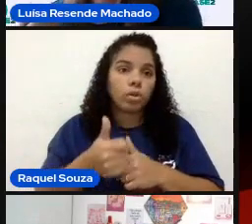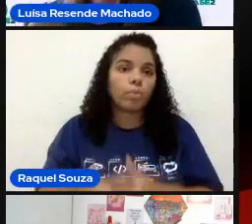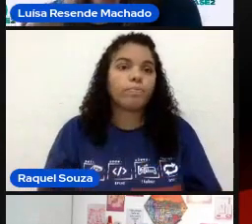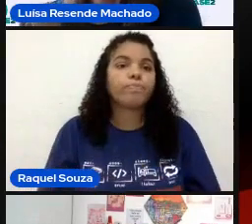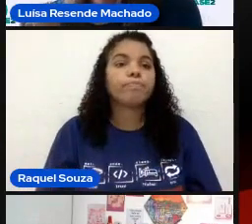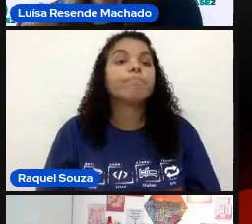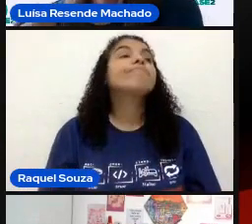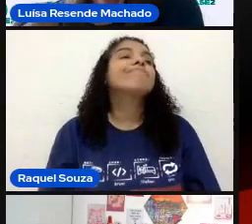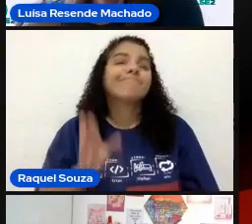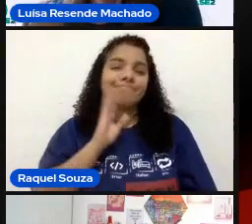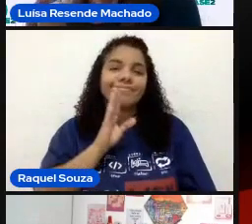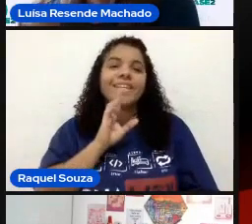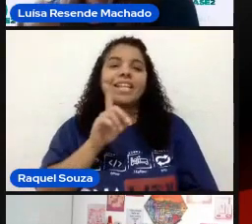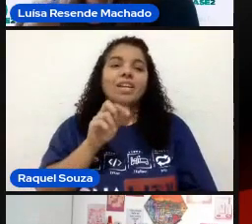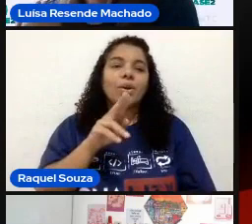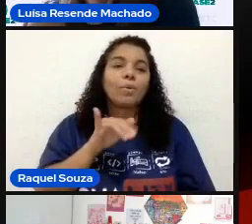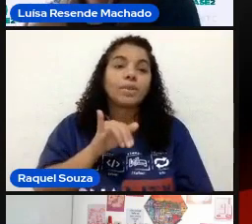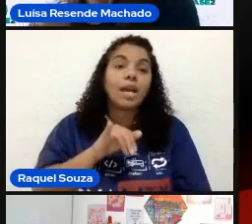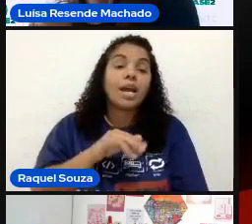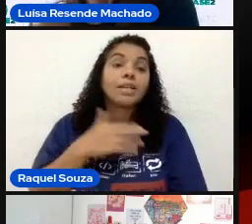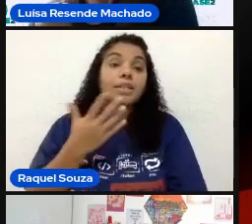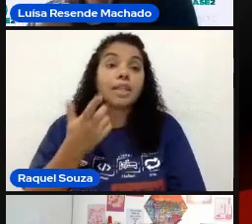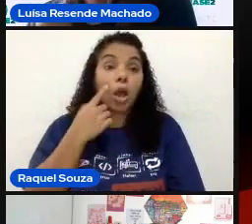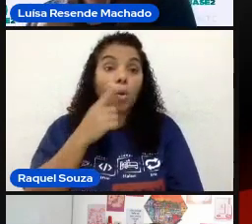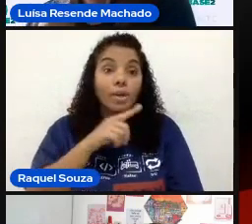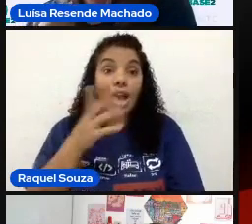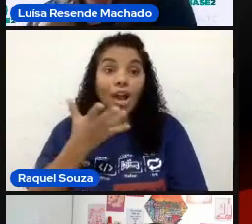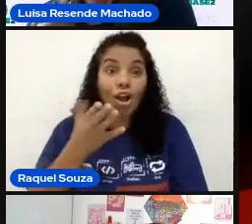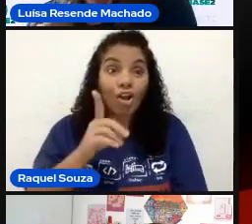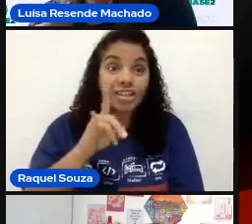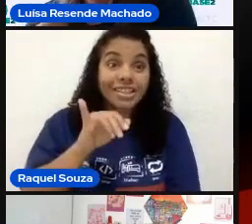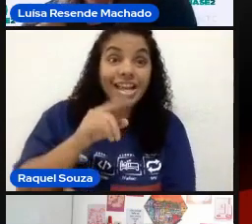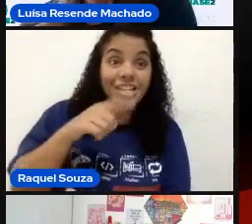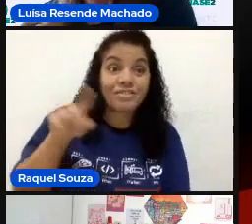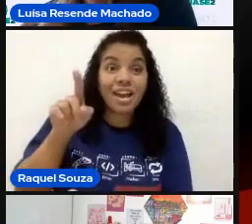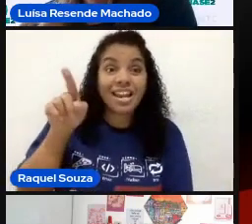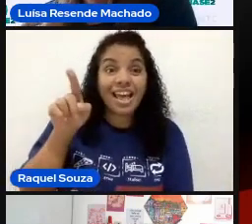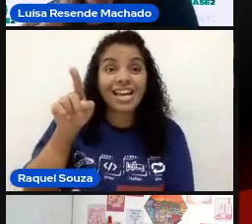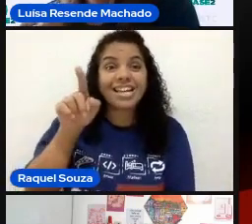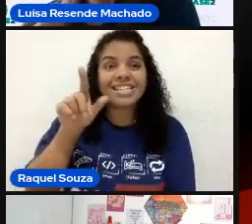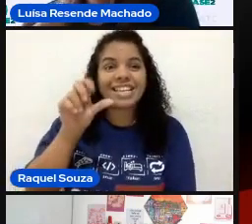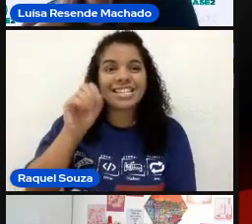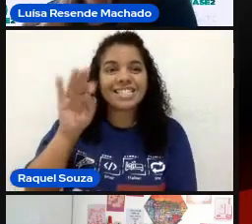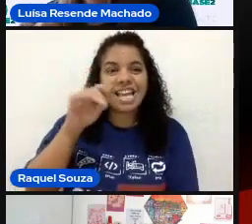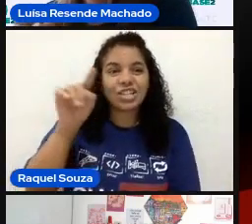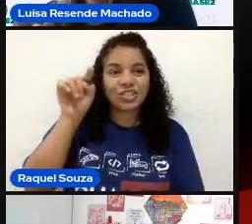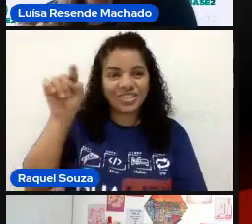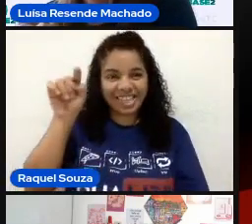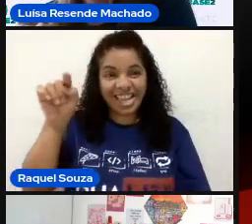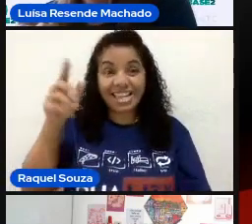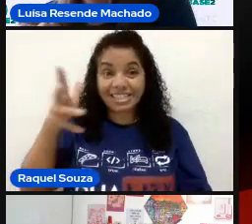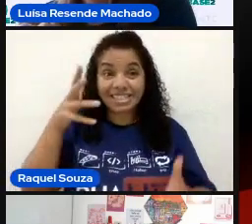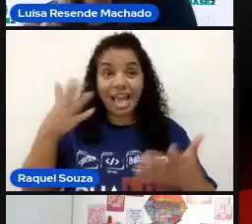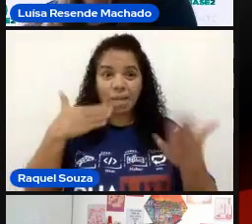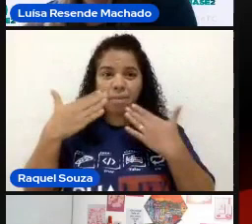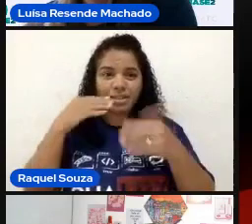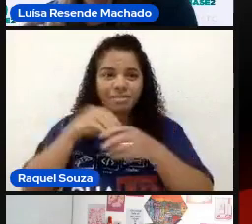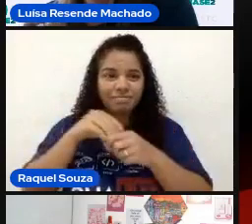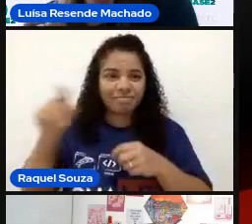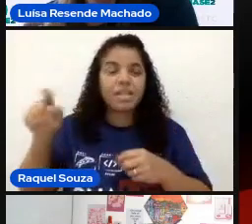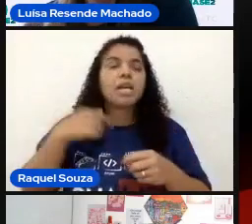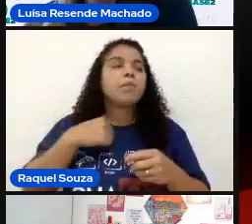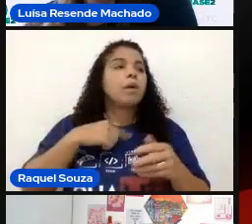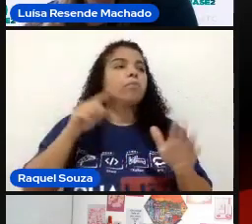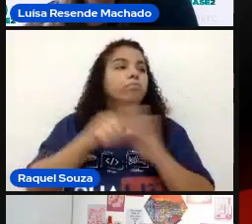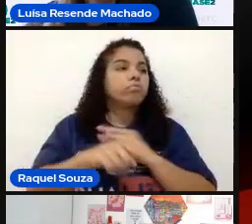Legal, Dani. Pessoal, então a Dani agora ela vai lá para a session dela. Então, quem quiser bater um papo, aprofundar em mais